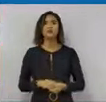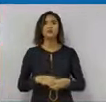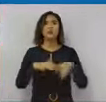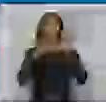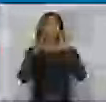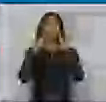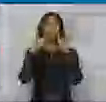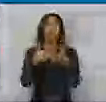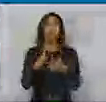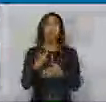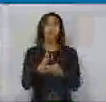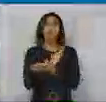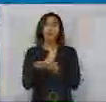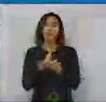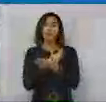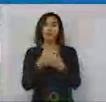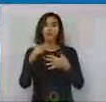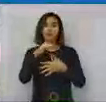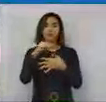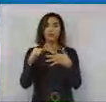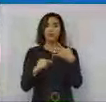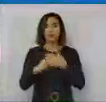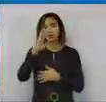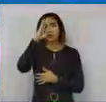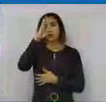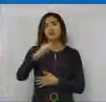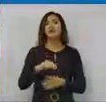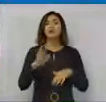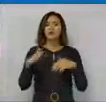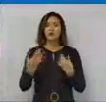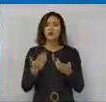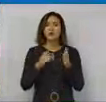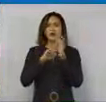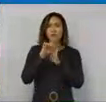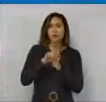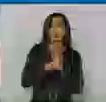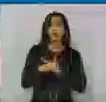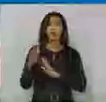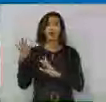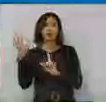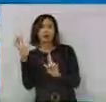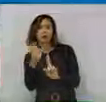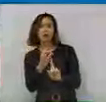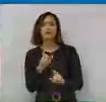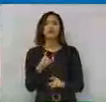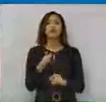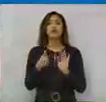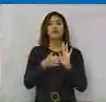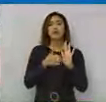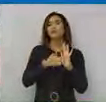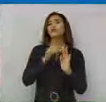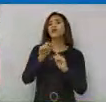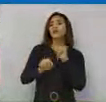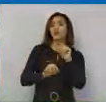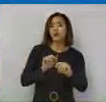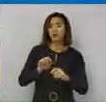focado em algumas linhas principais. Então, de acordo com diagnósticos, impactos identificados, foram propostas